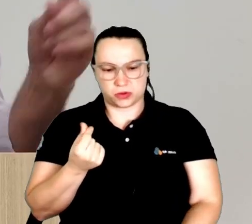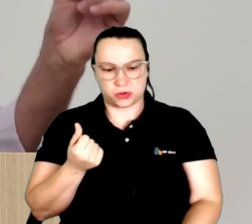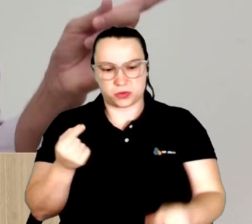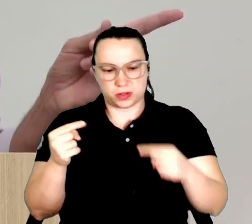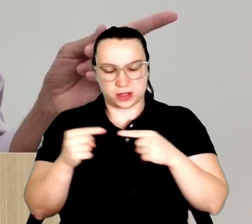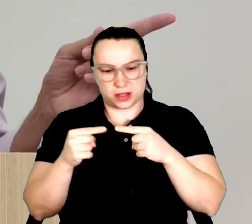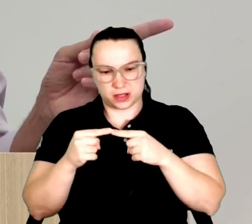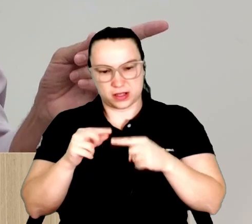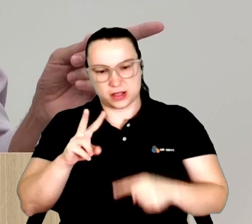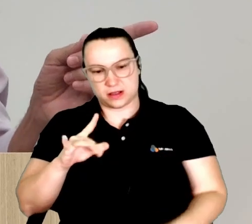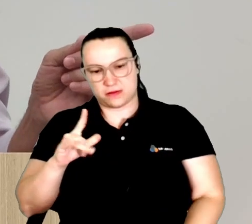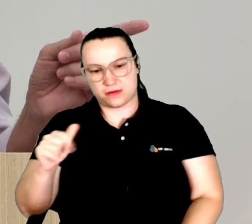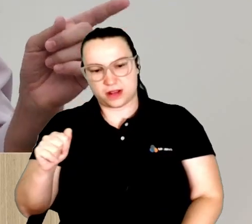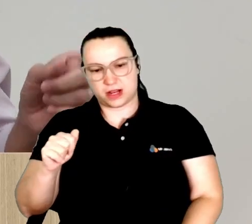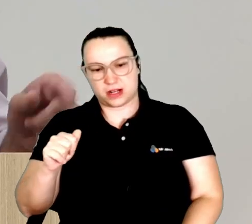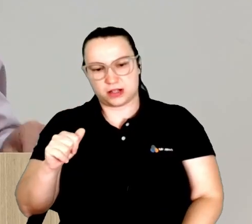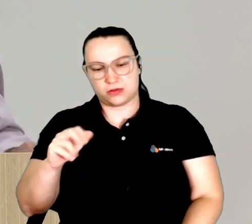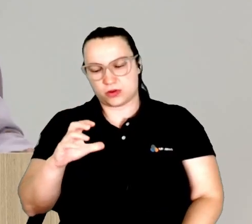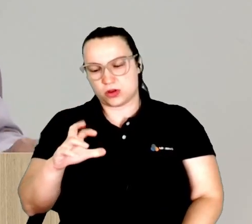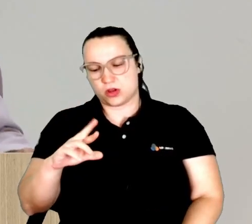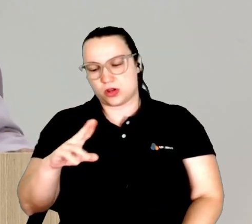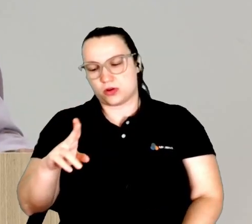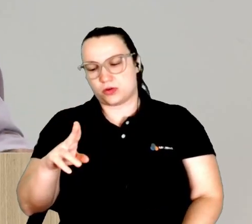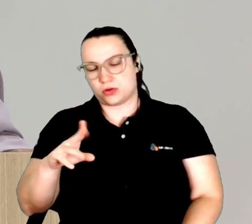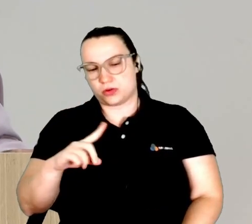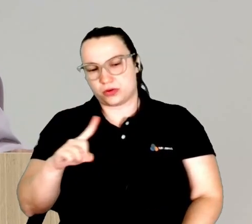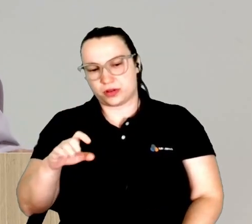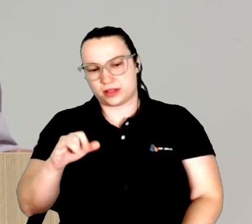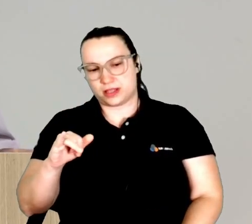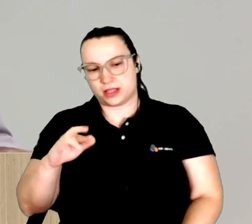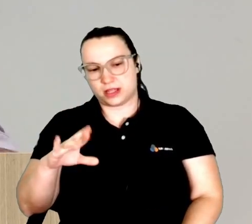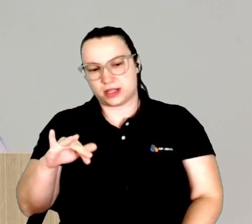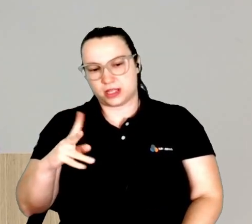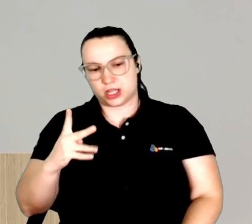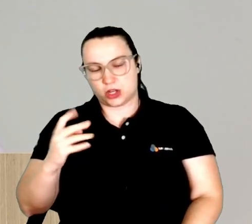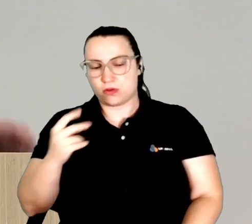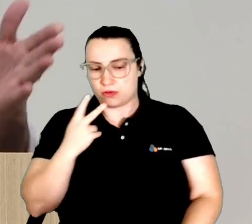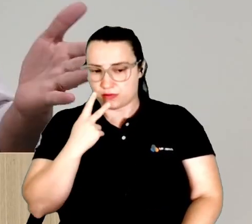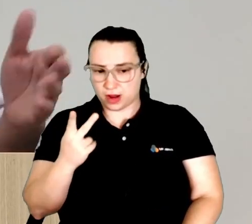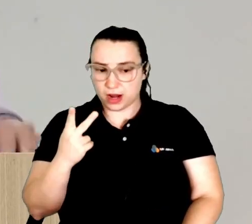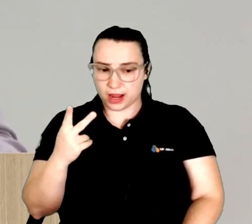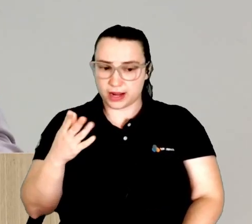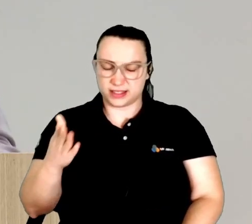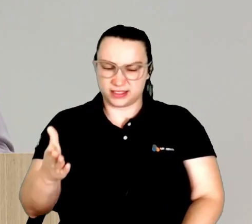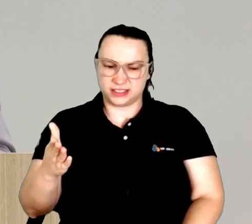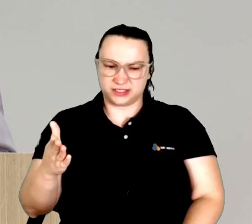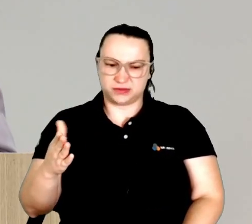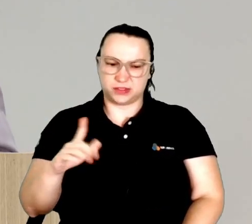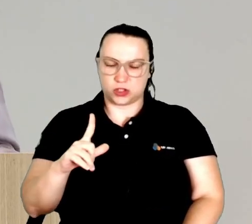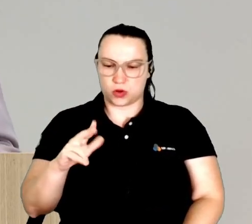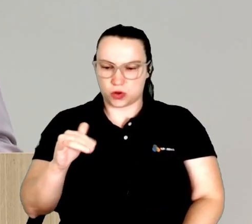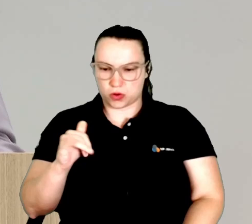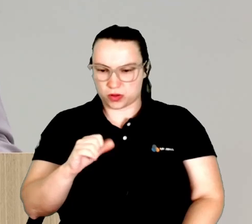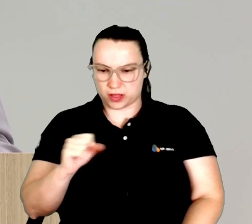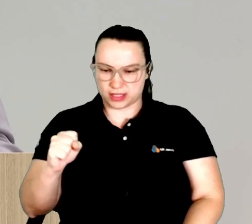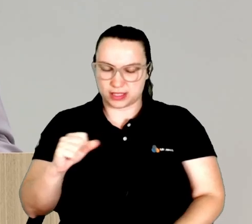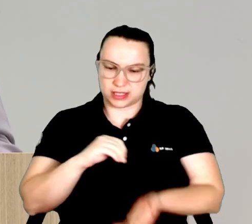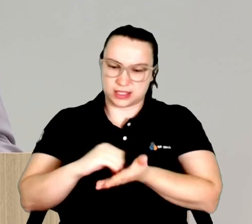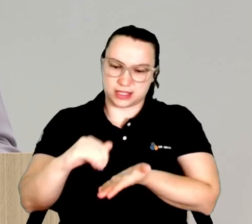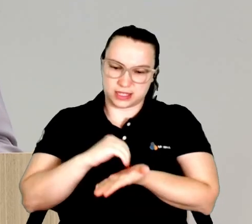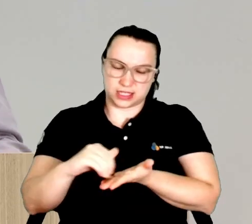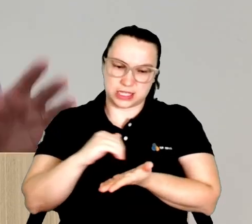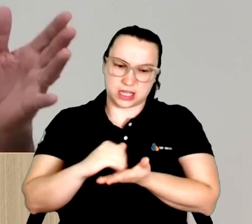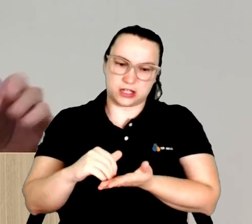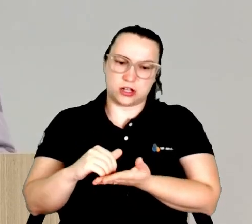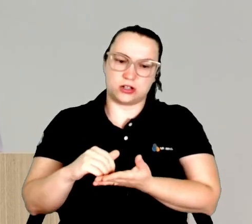Vila Rural do Cruzeirinho, eu falei naquela reunião da comissão, onde o Luiz Ferroquina era secretário da Agricultura